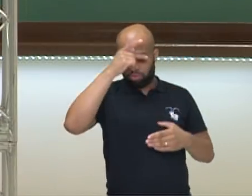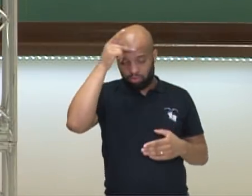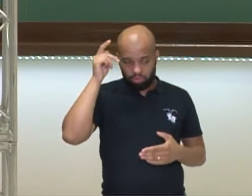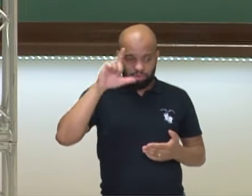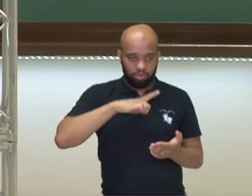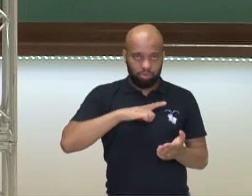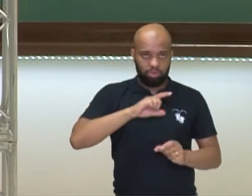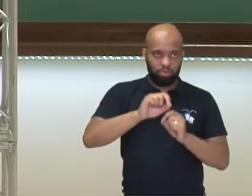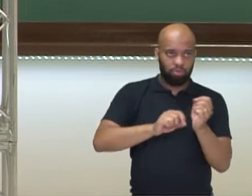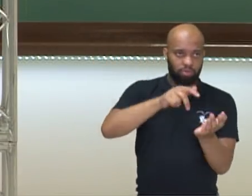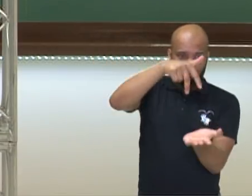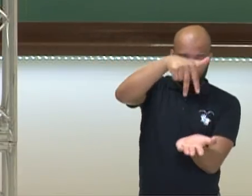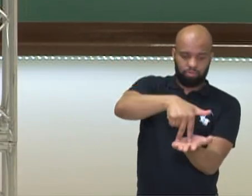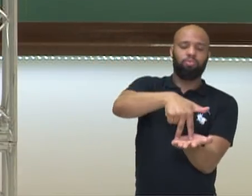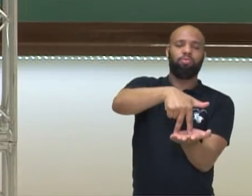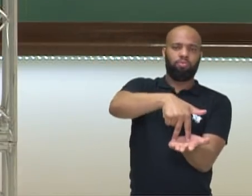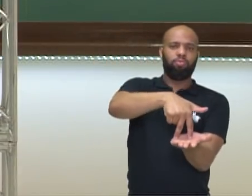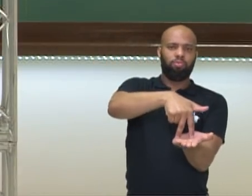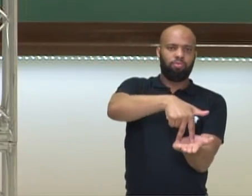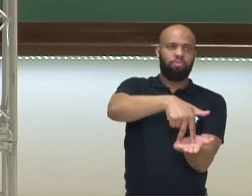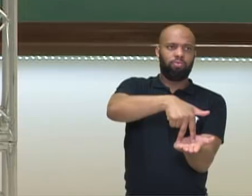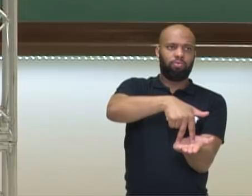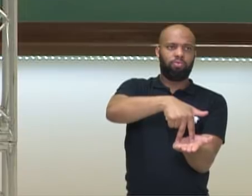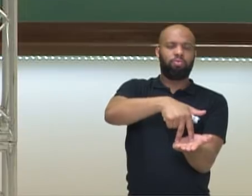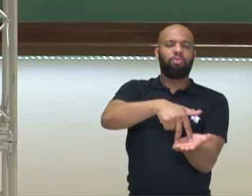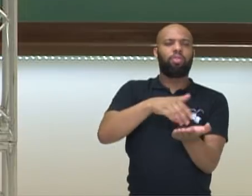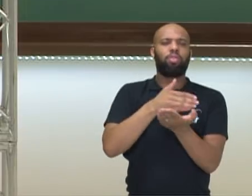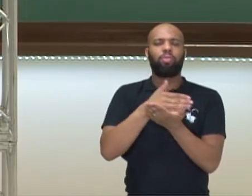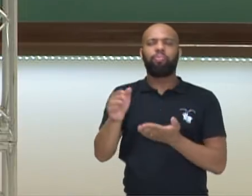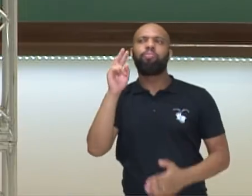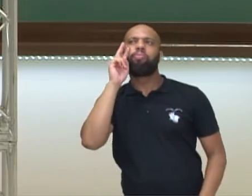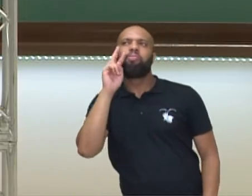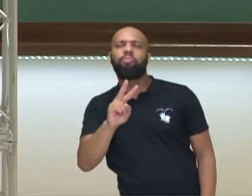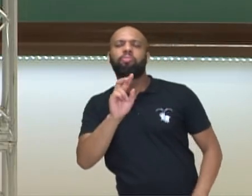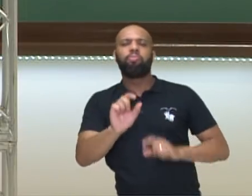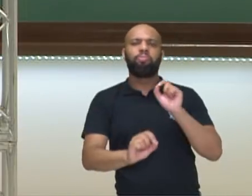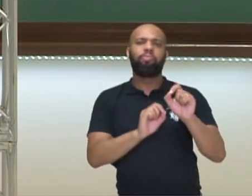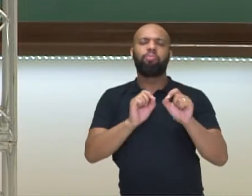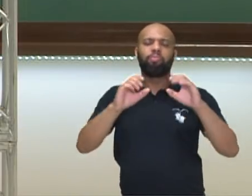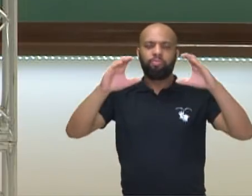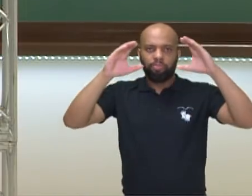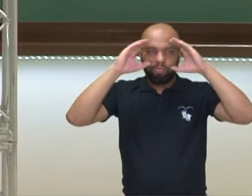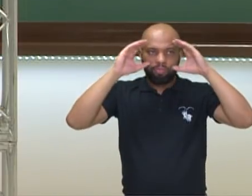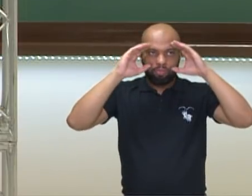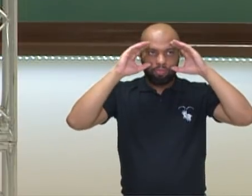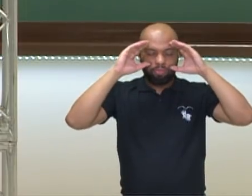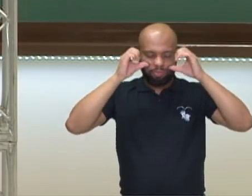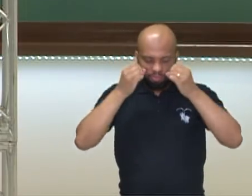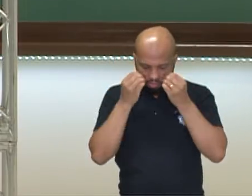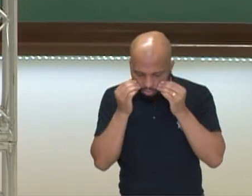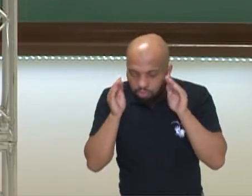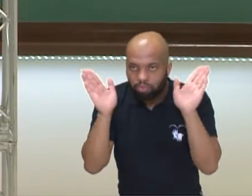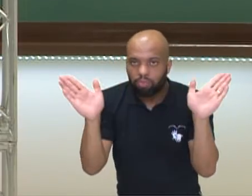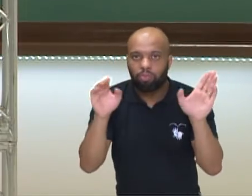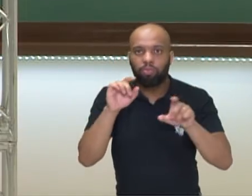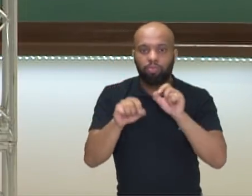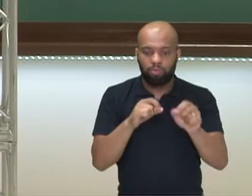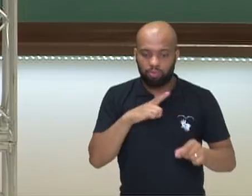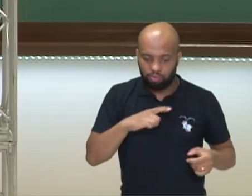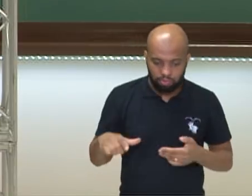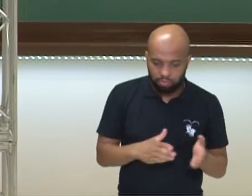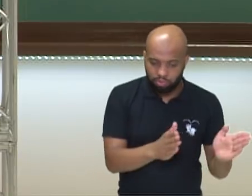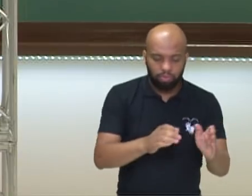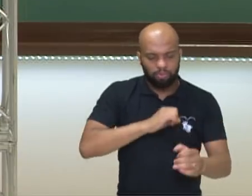nessa esteira ali, ele passa a enxergar dentro do óculos, né, uma realidade de um percurso